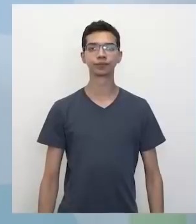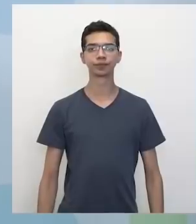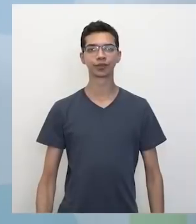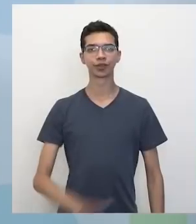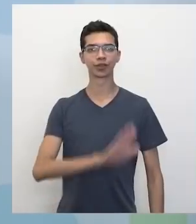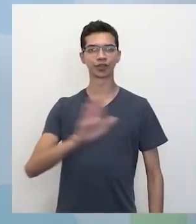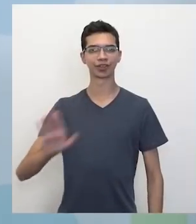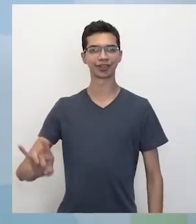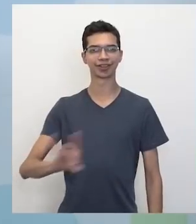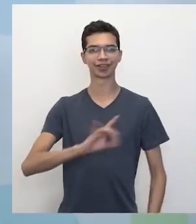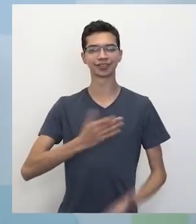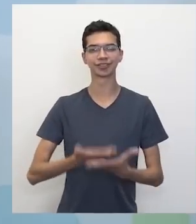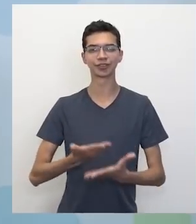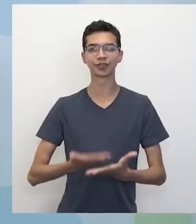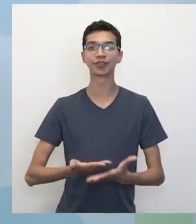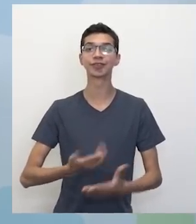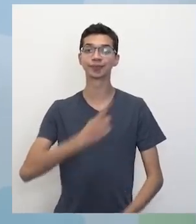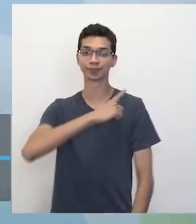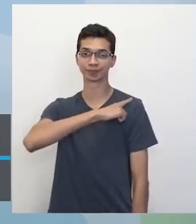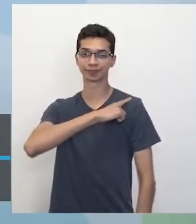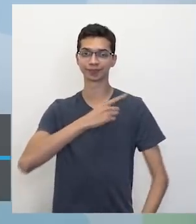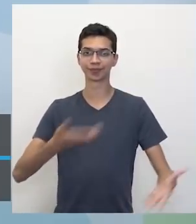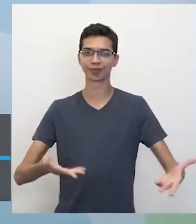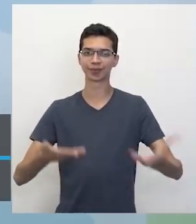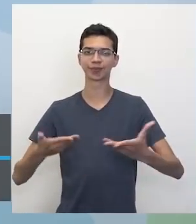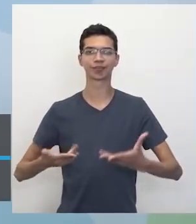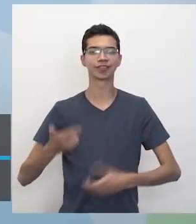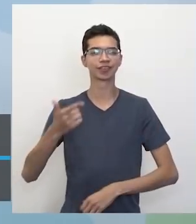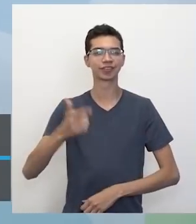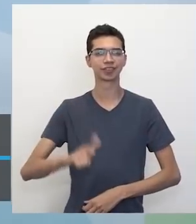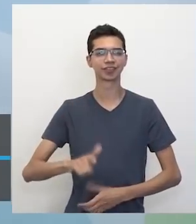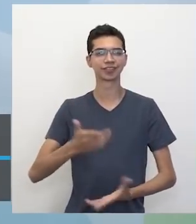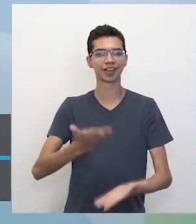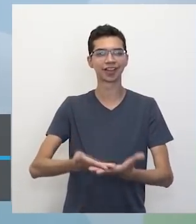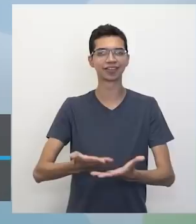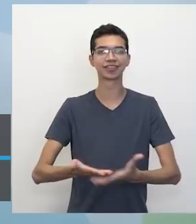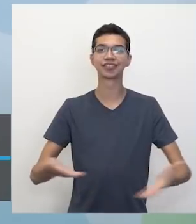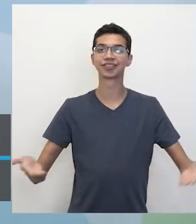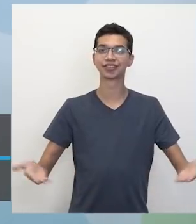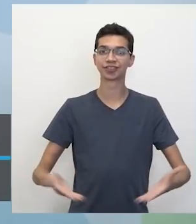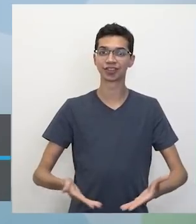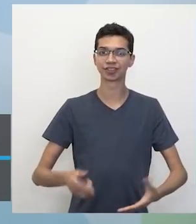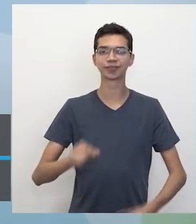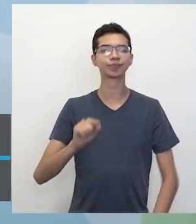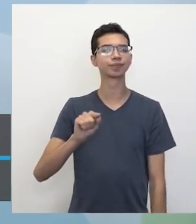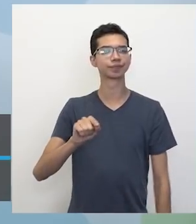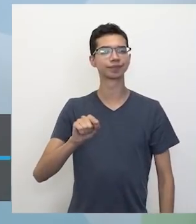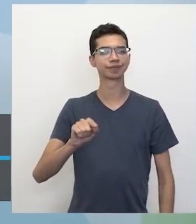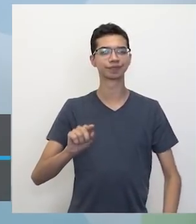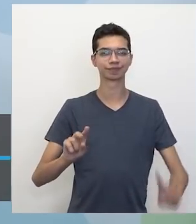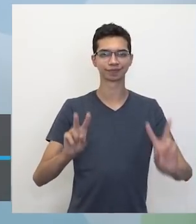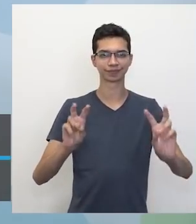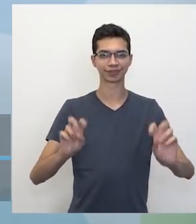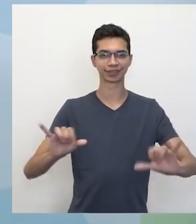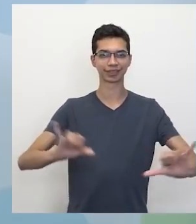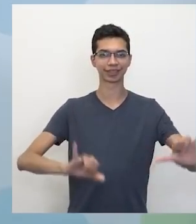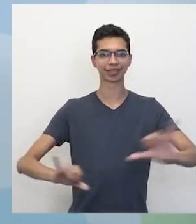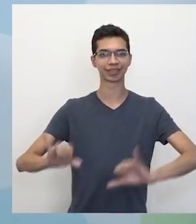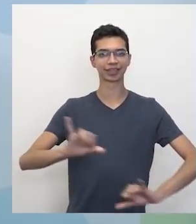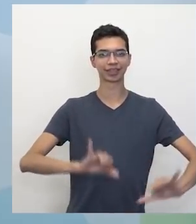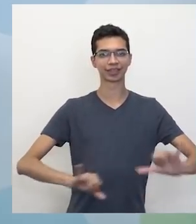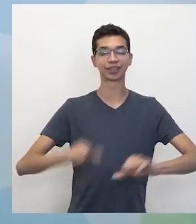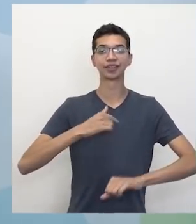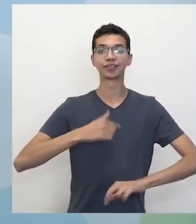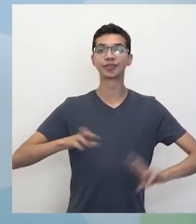Olá, estudantes do primeiro ano, sejam bem-vindos para mais essa aula de Química. É uma aula que eu espero que